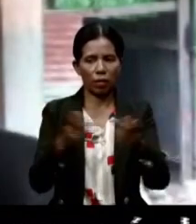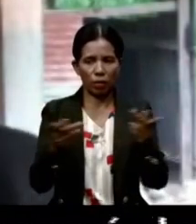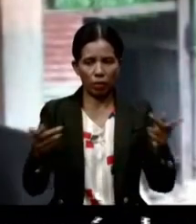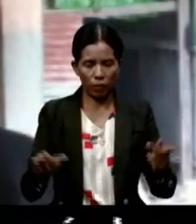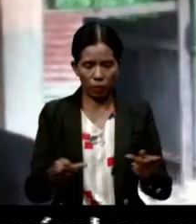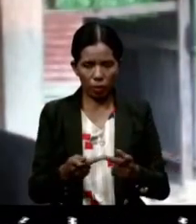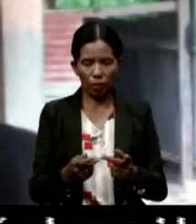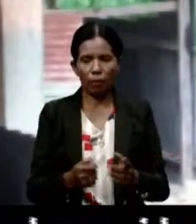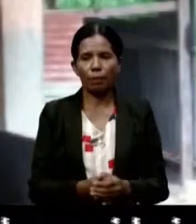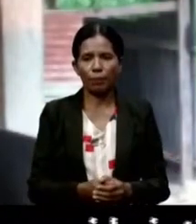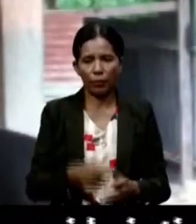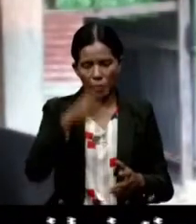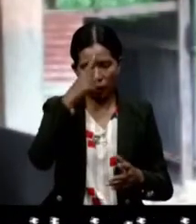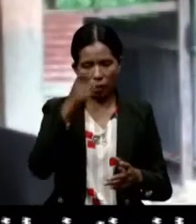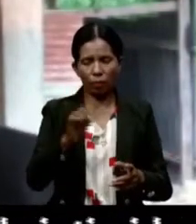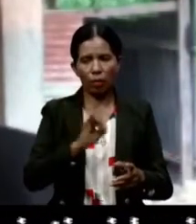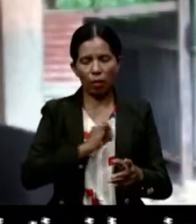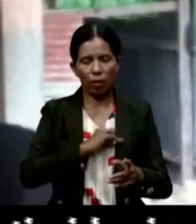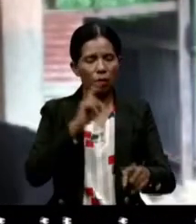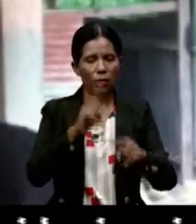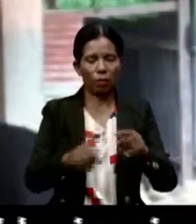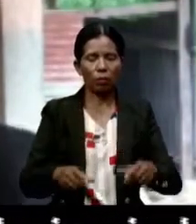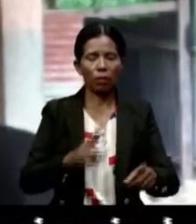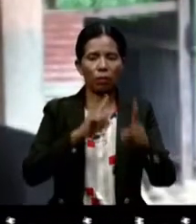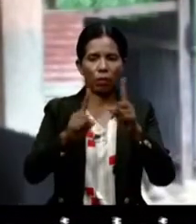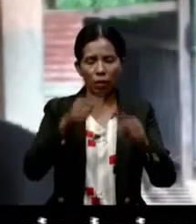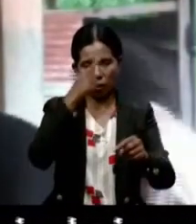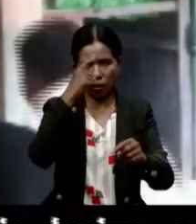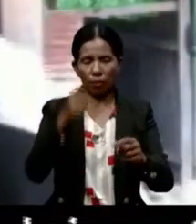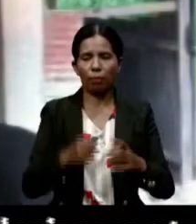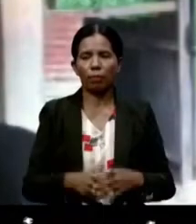remota ser. Mas, hoje, halou a bela, foi comentaram, né?